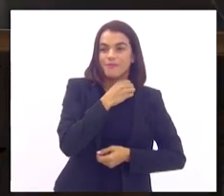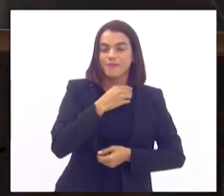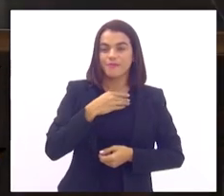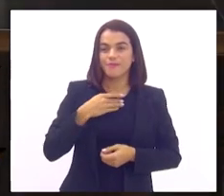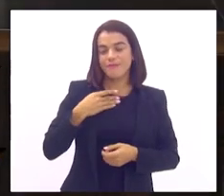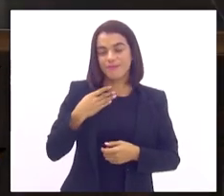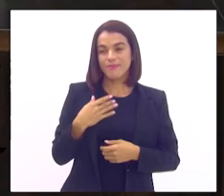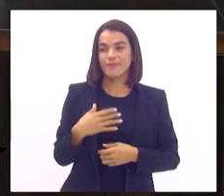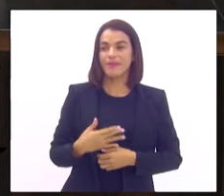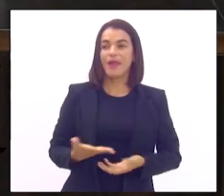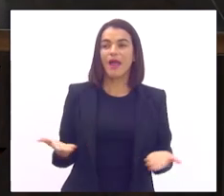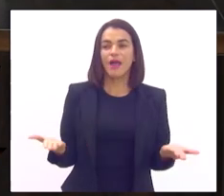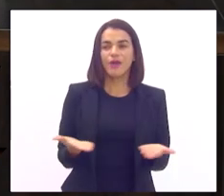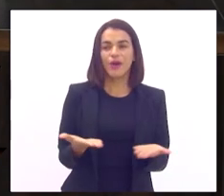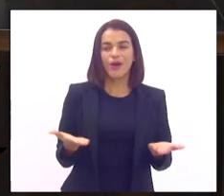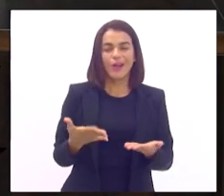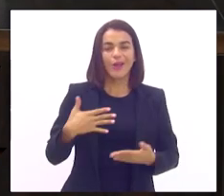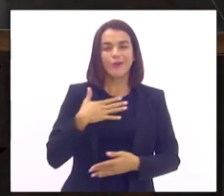Queria